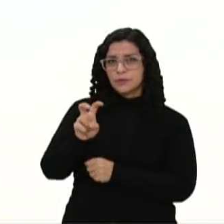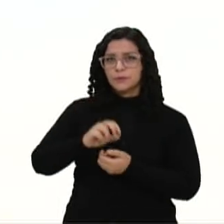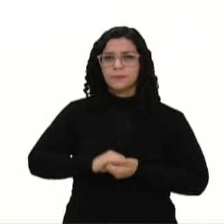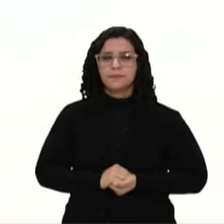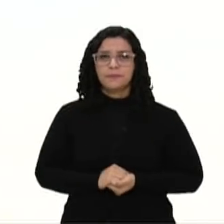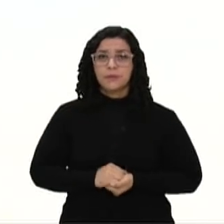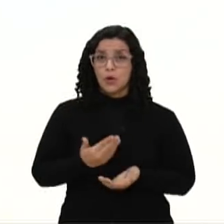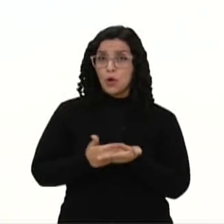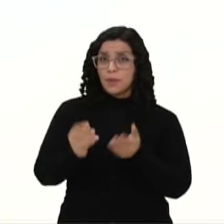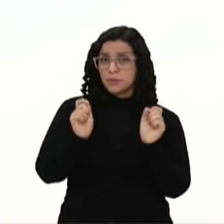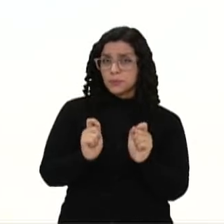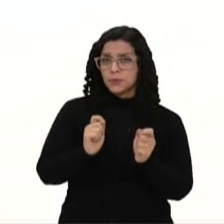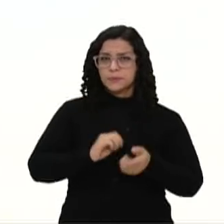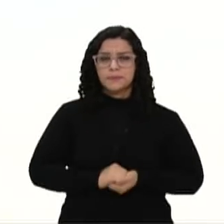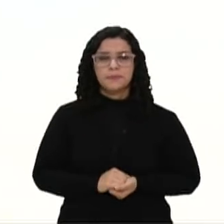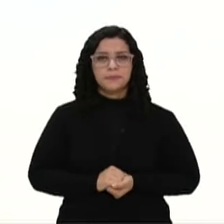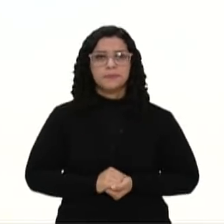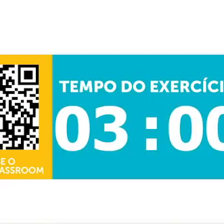5. Pode começar.